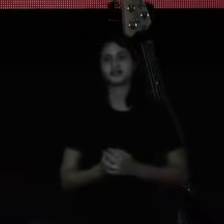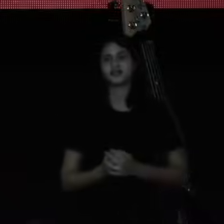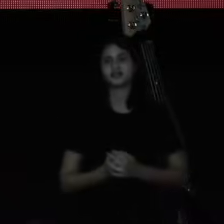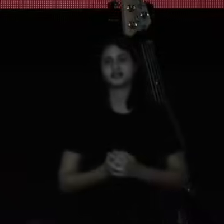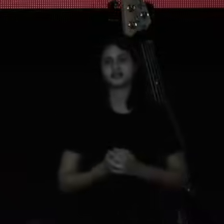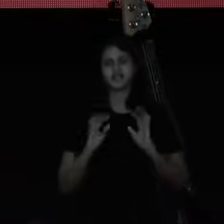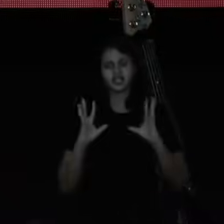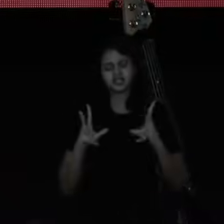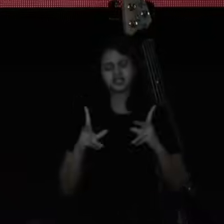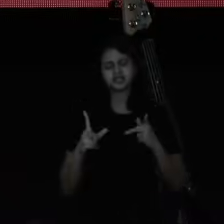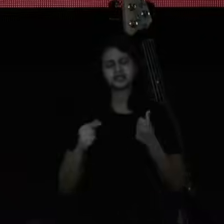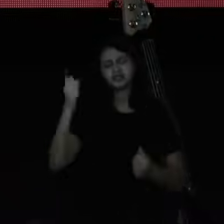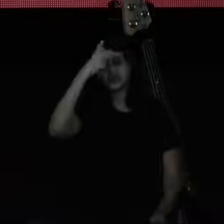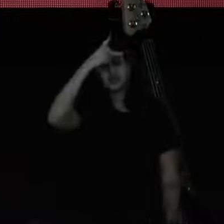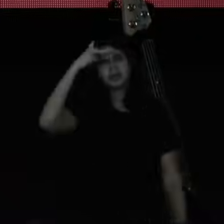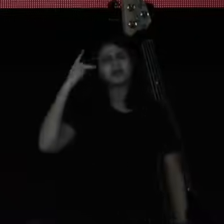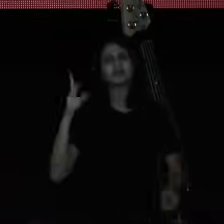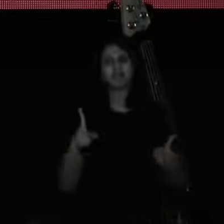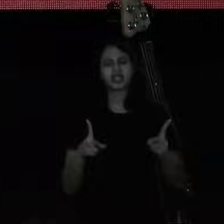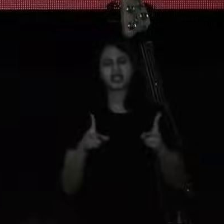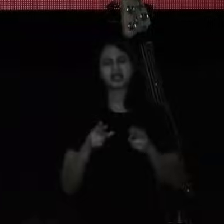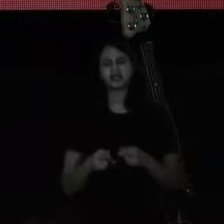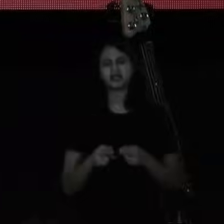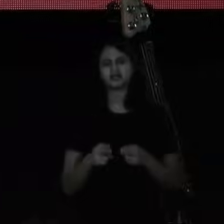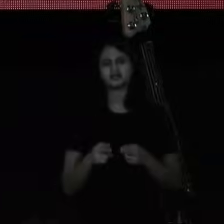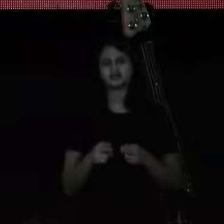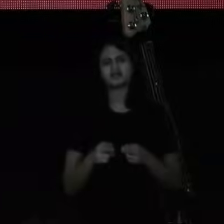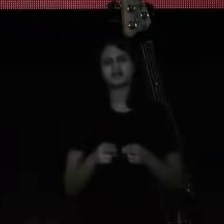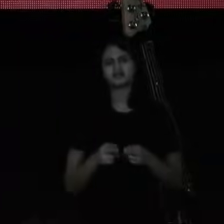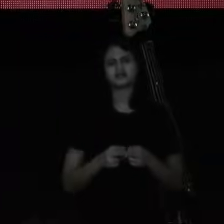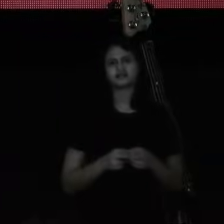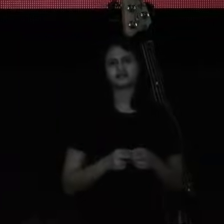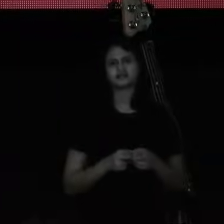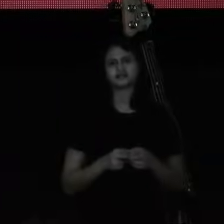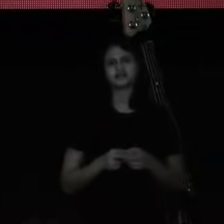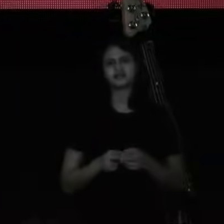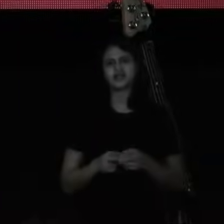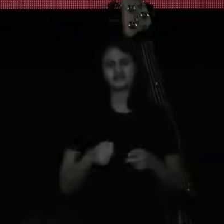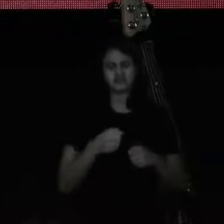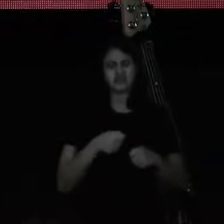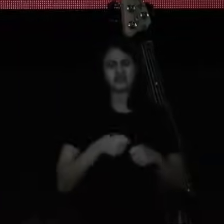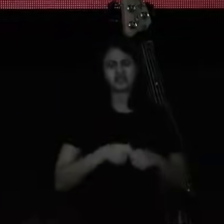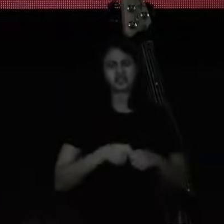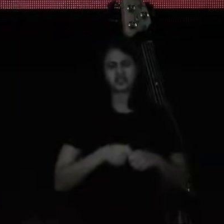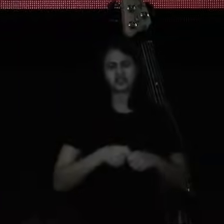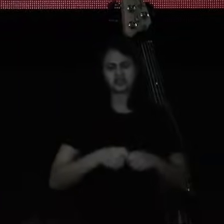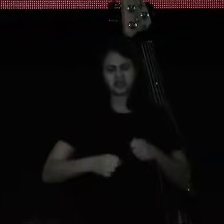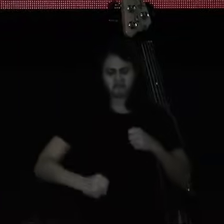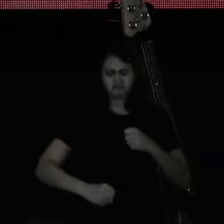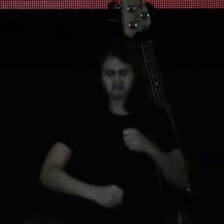todo mundo é pó, é humus, foi feita a terra.